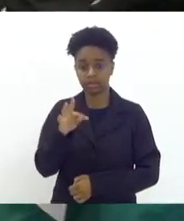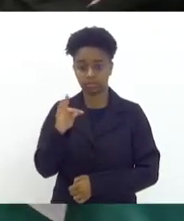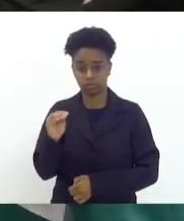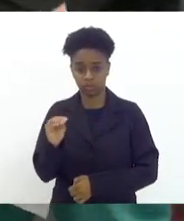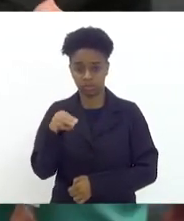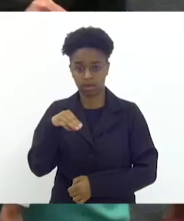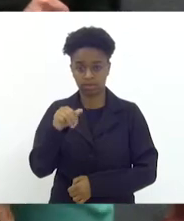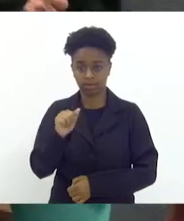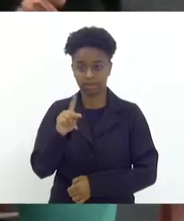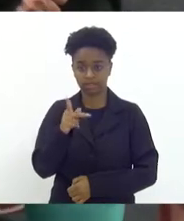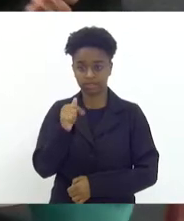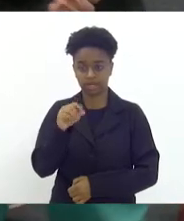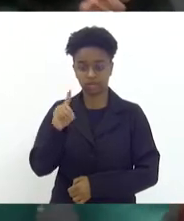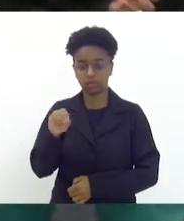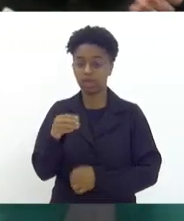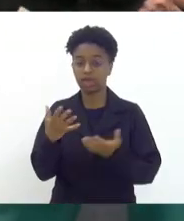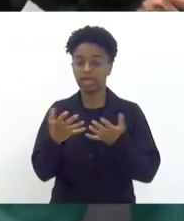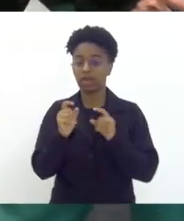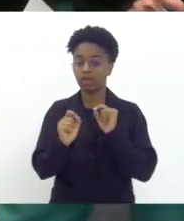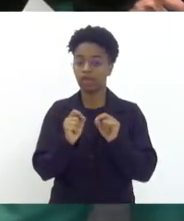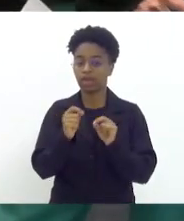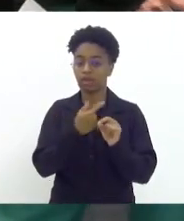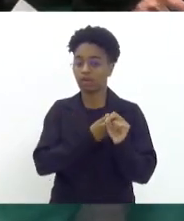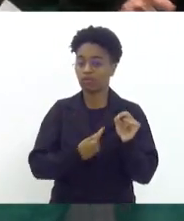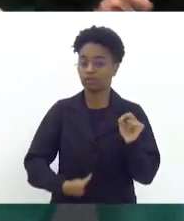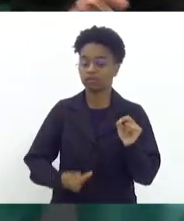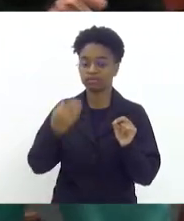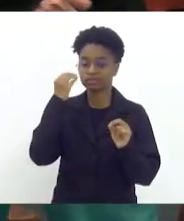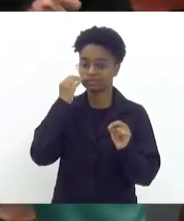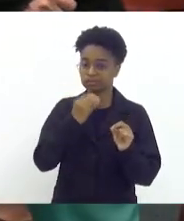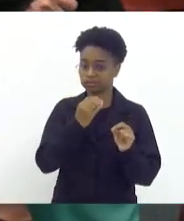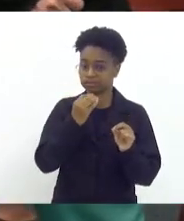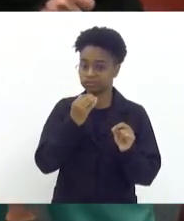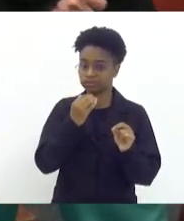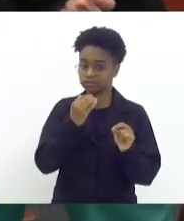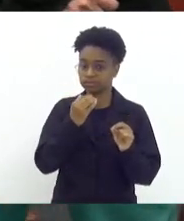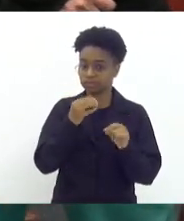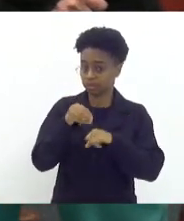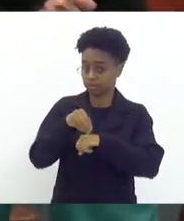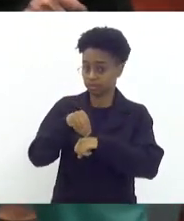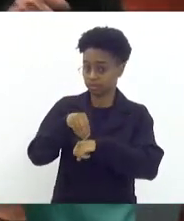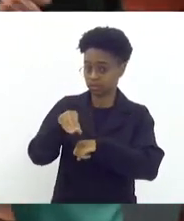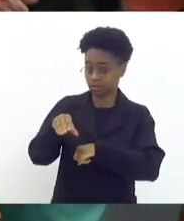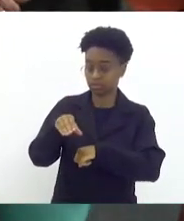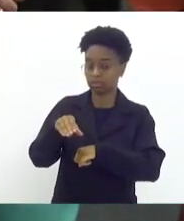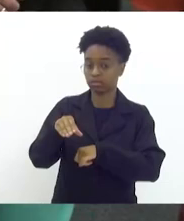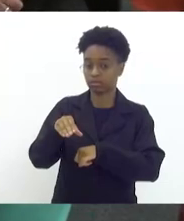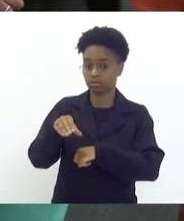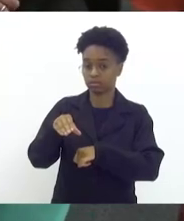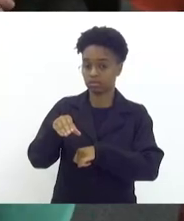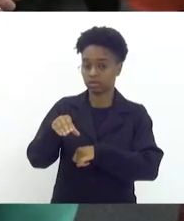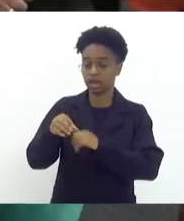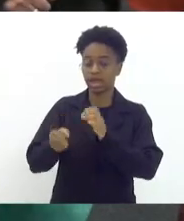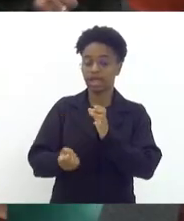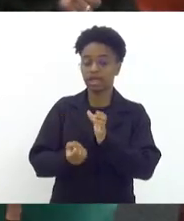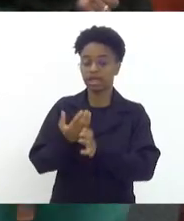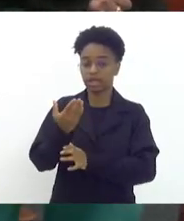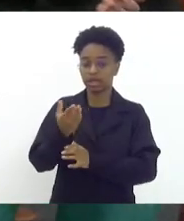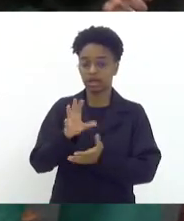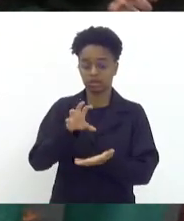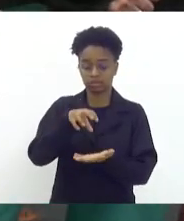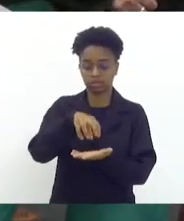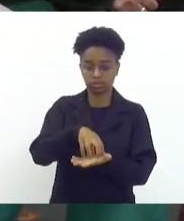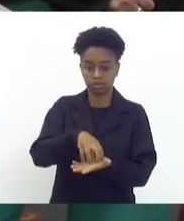ele quer que o governador Cláudio Castro envie uma mensagem criando a câmera